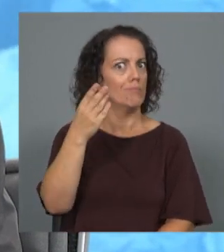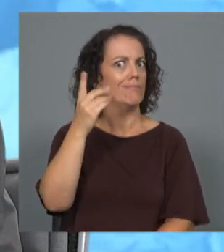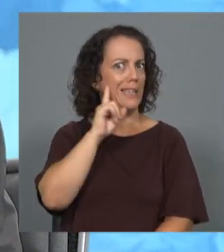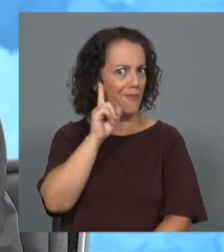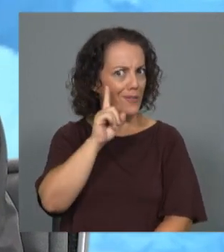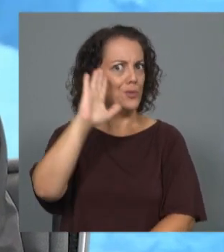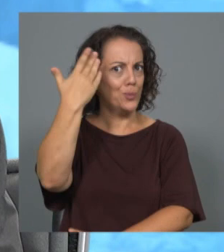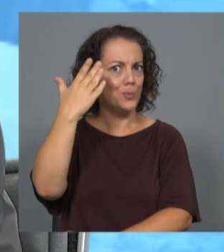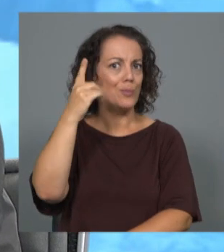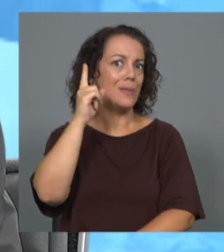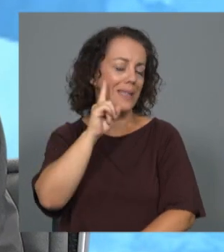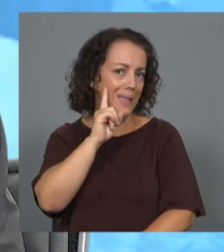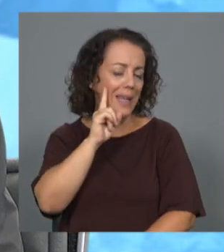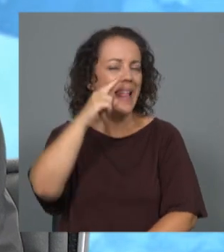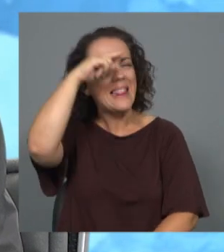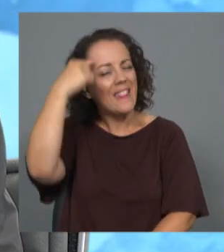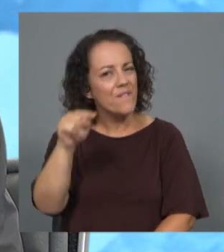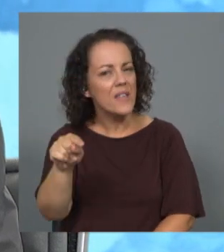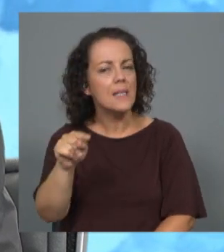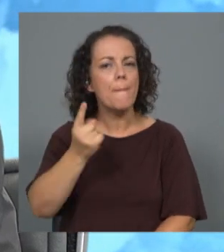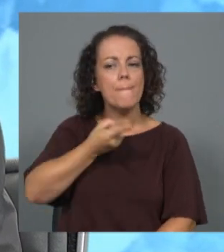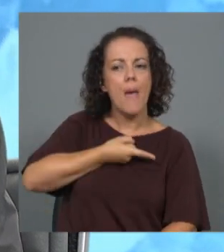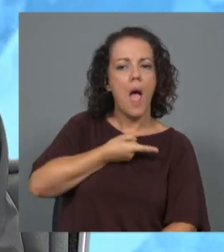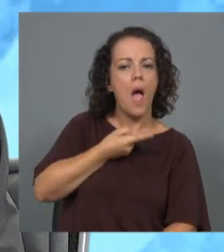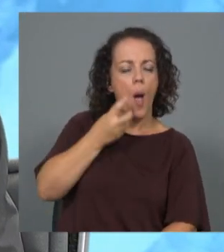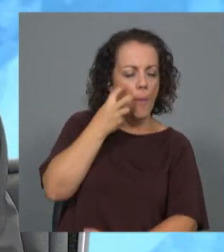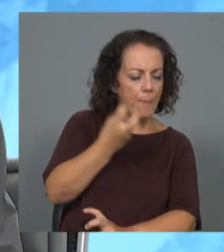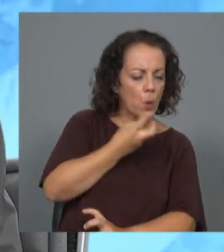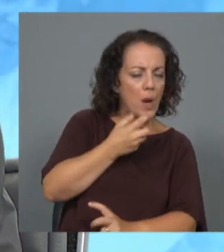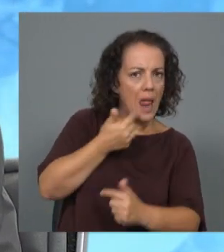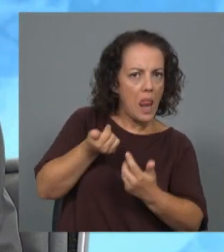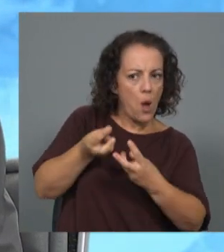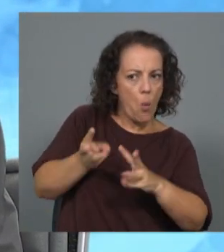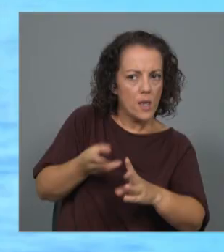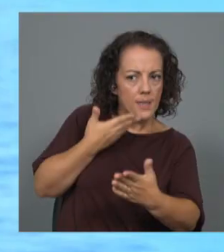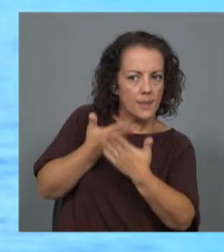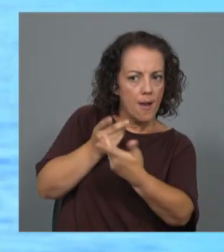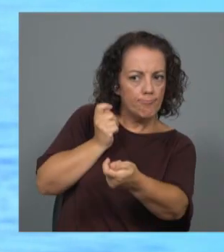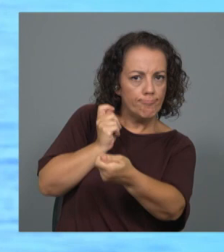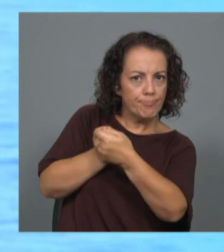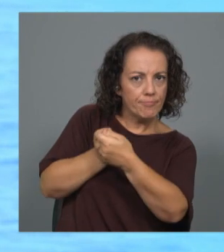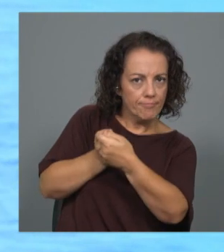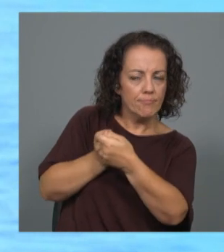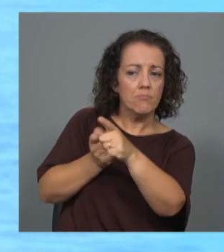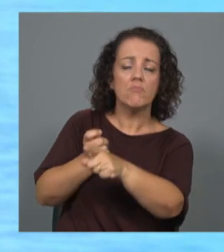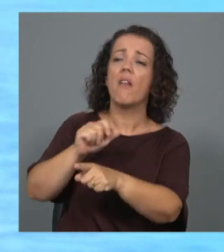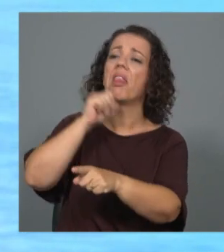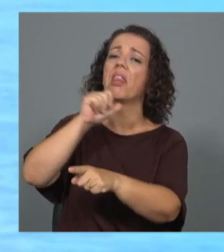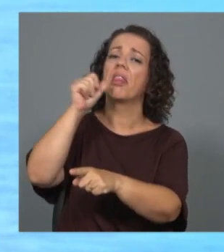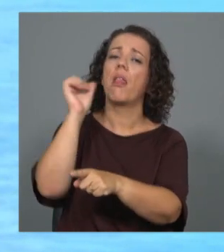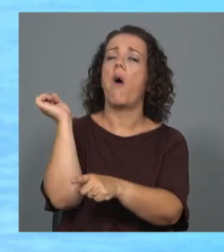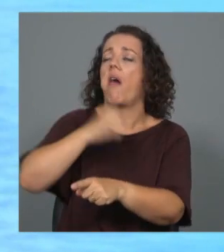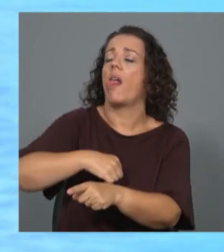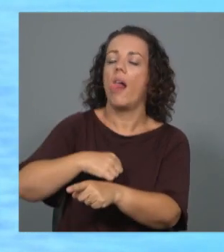mas temos que procurar linguagens para que eles deixem de ser indiferentes, para que nos